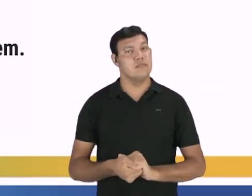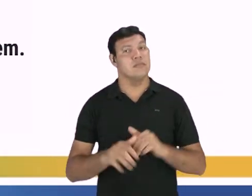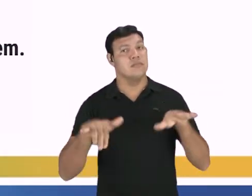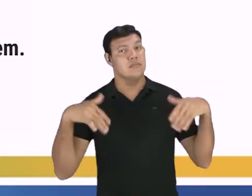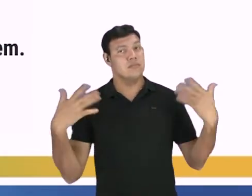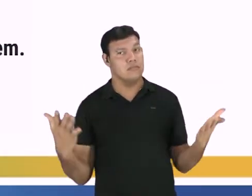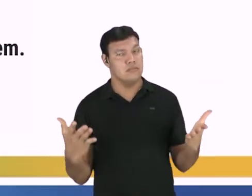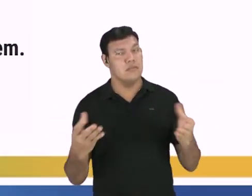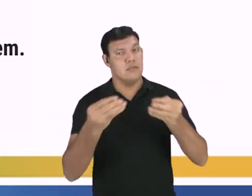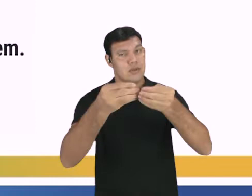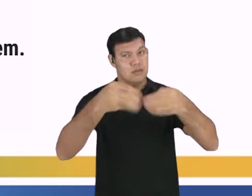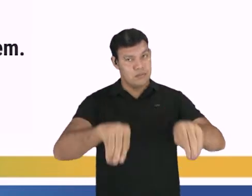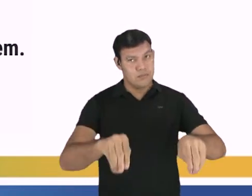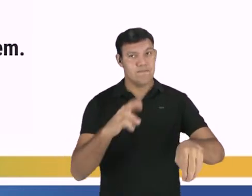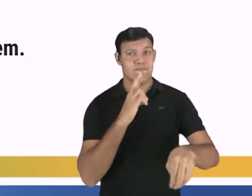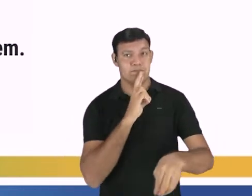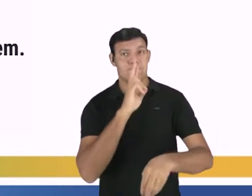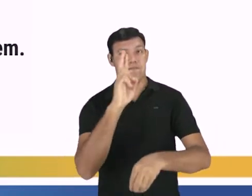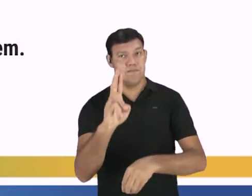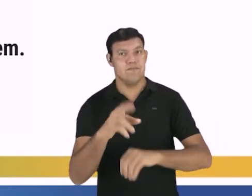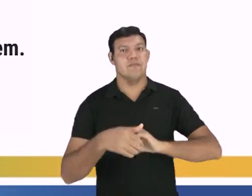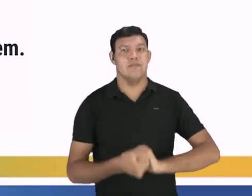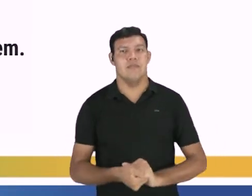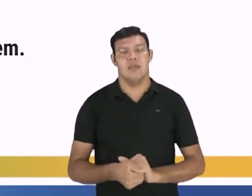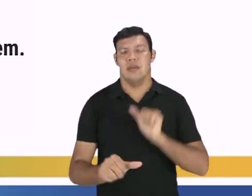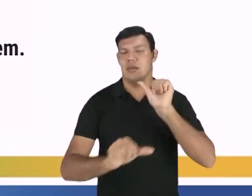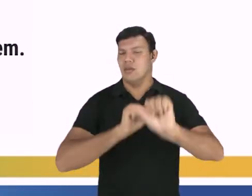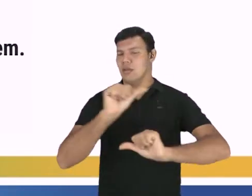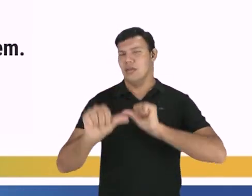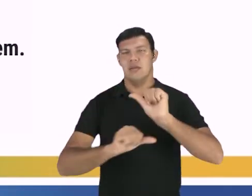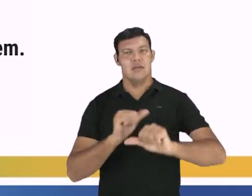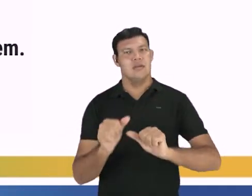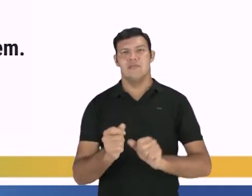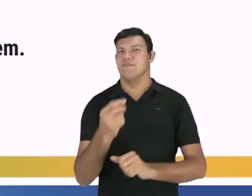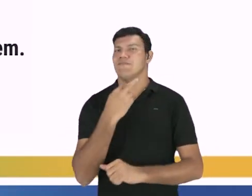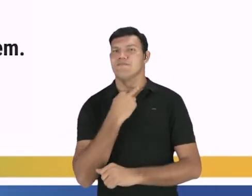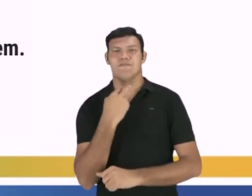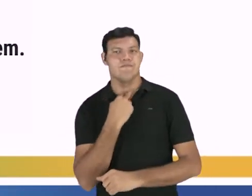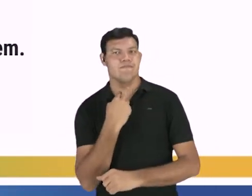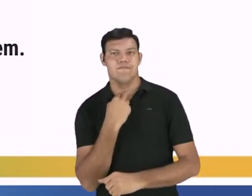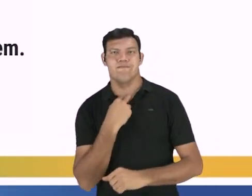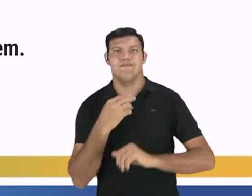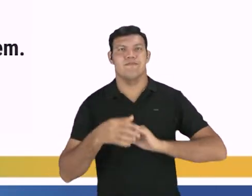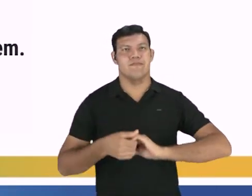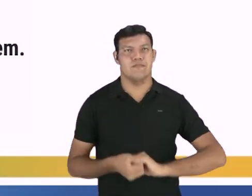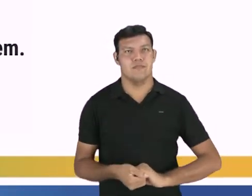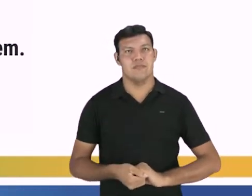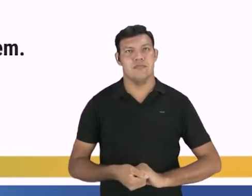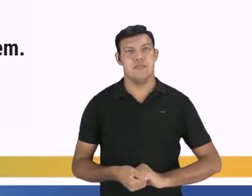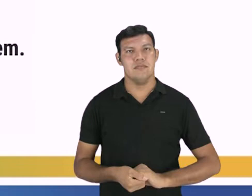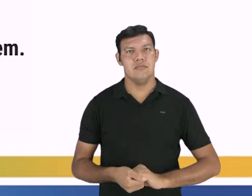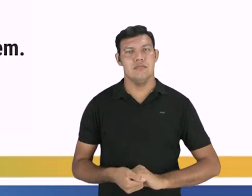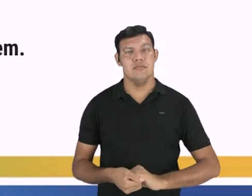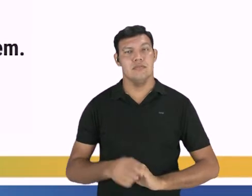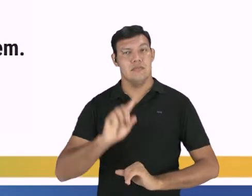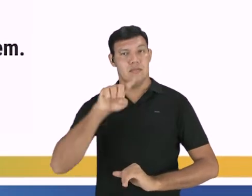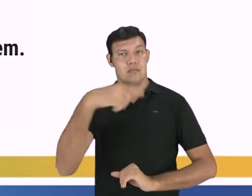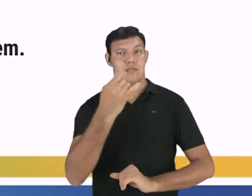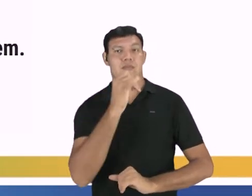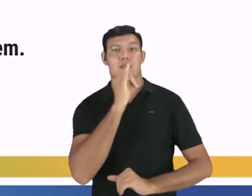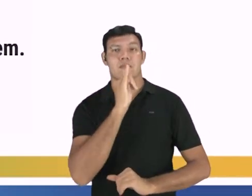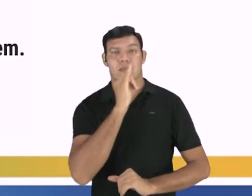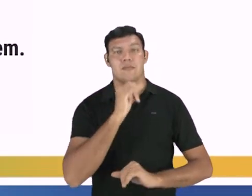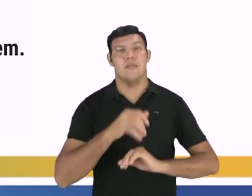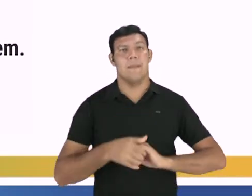consequência tem esse resultado que não pode ser modificado, é uma verdade. O próximo